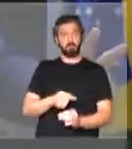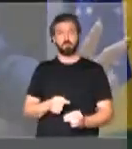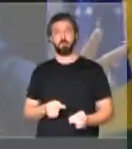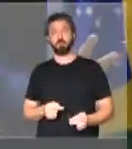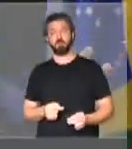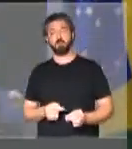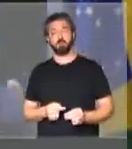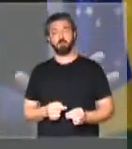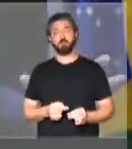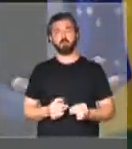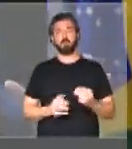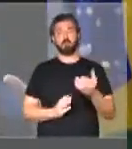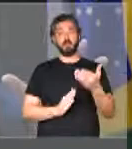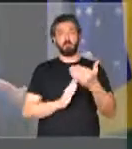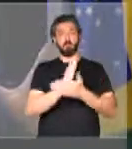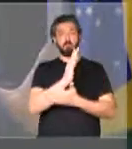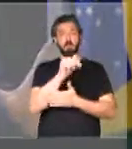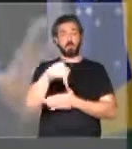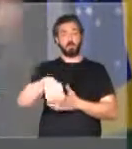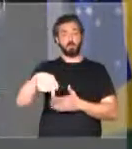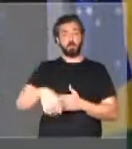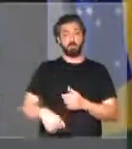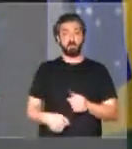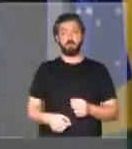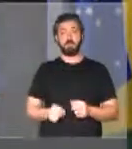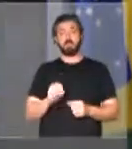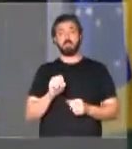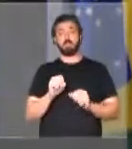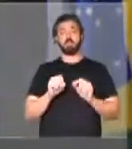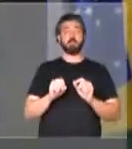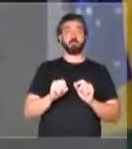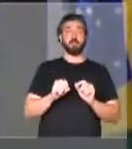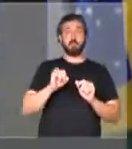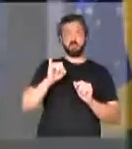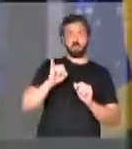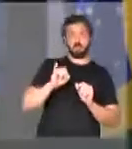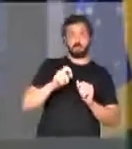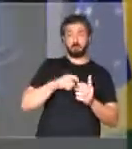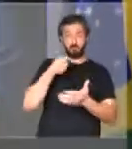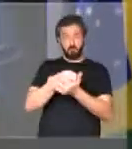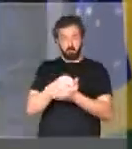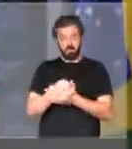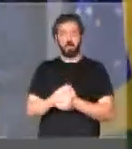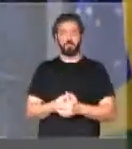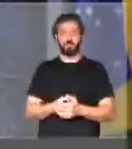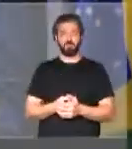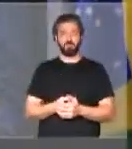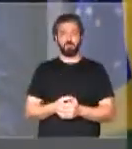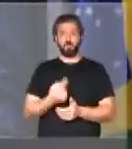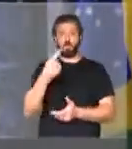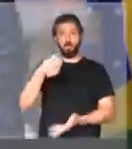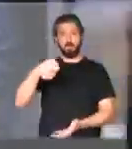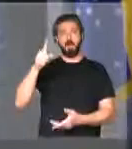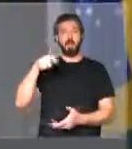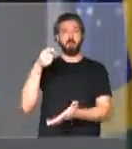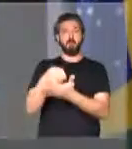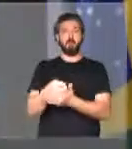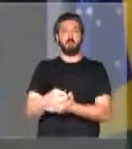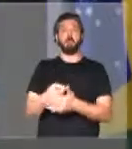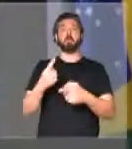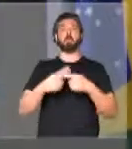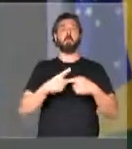Há dois anos que foi aprovado que essa franquia fosse paga, dizendo que